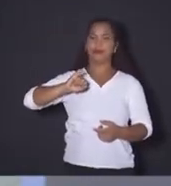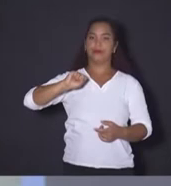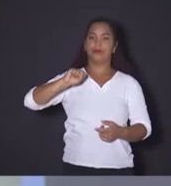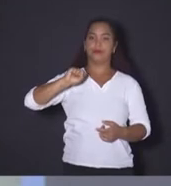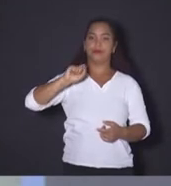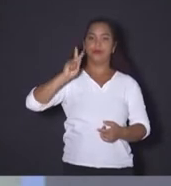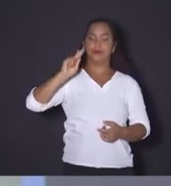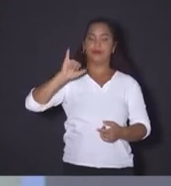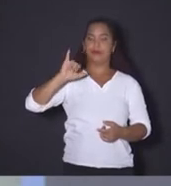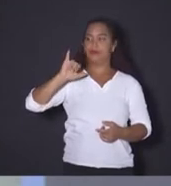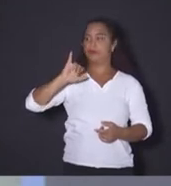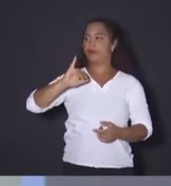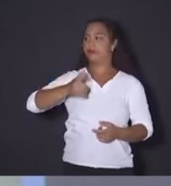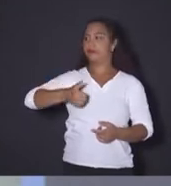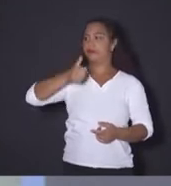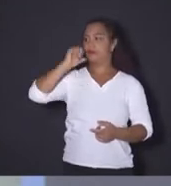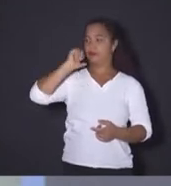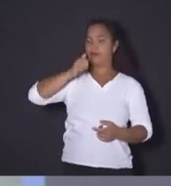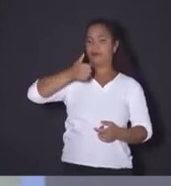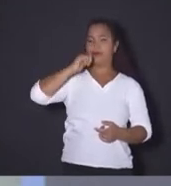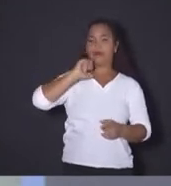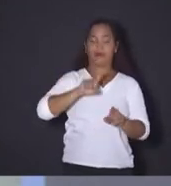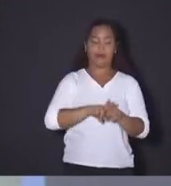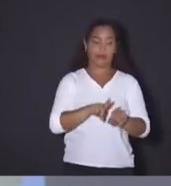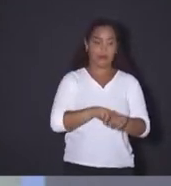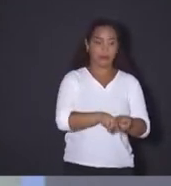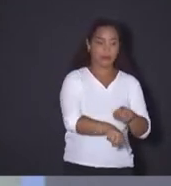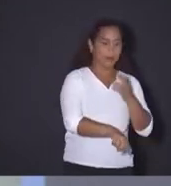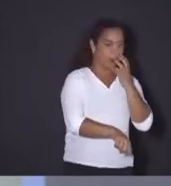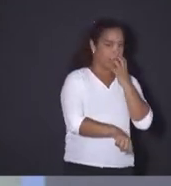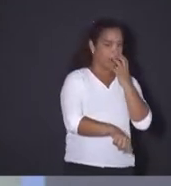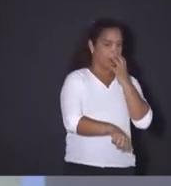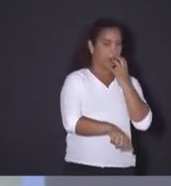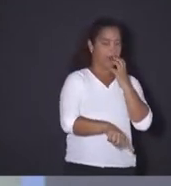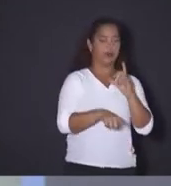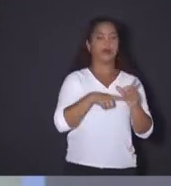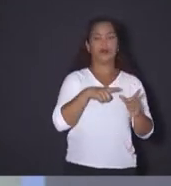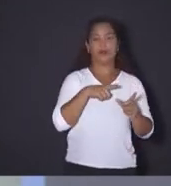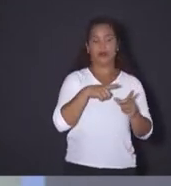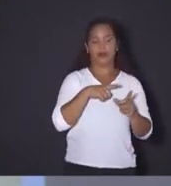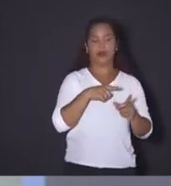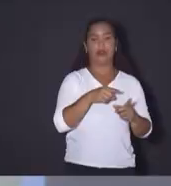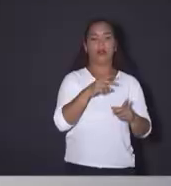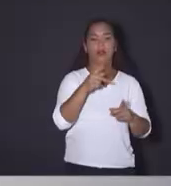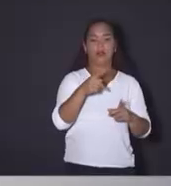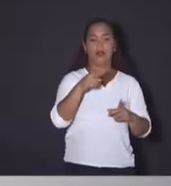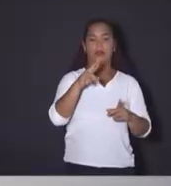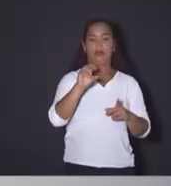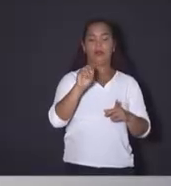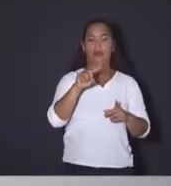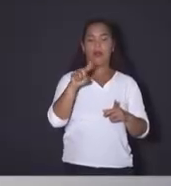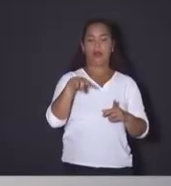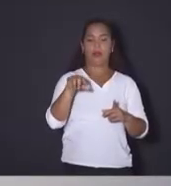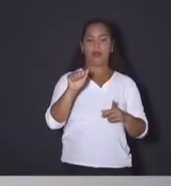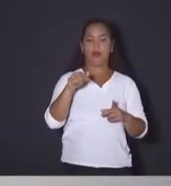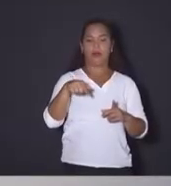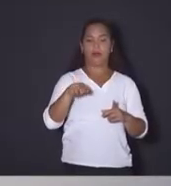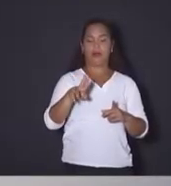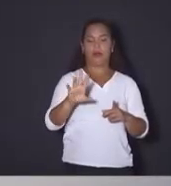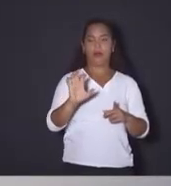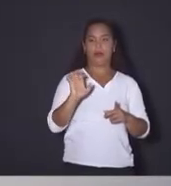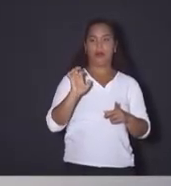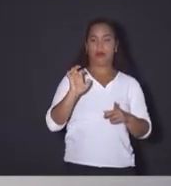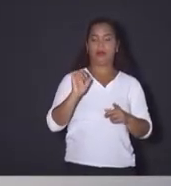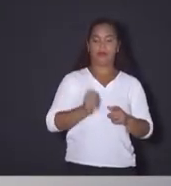medicamentos não to conseguindo enxergar e até para o cachorrinho já temos projetos né eu deixo meu cachorro em casa sozinho o dia inteiro ele chora chora chora